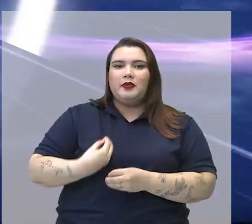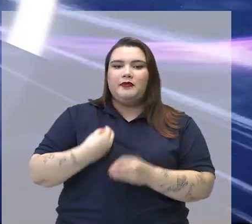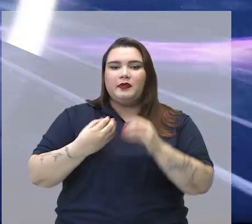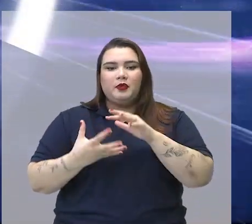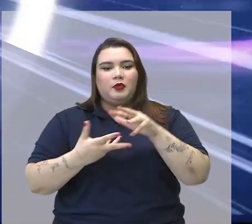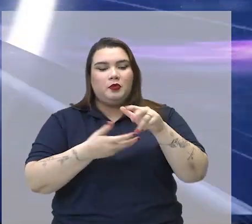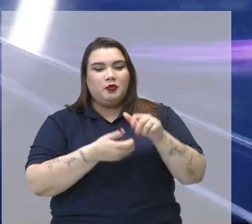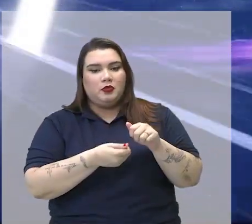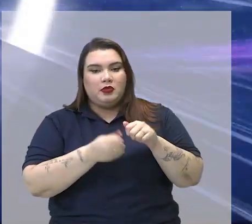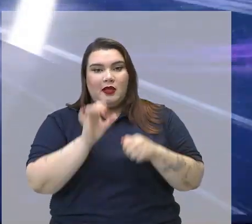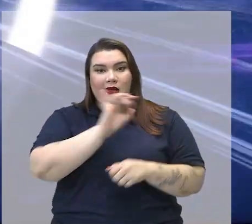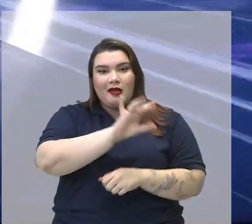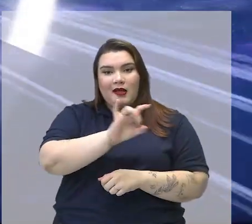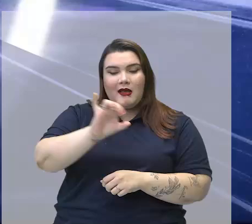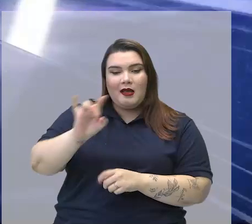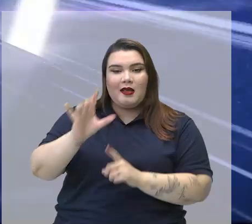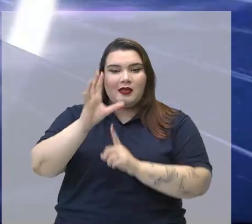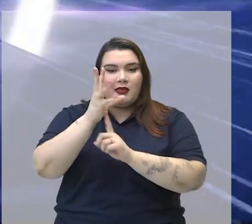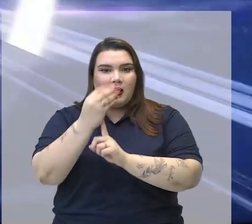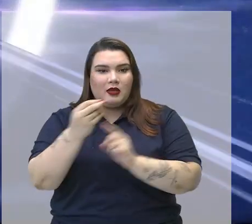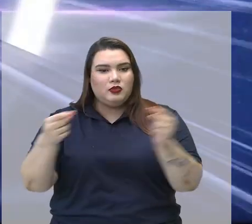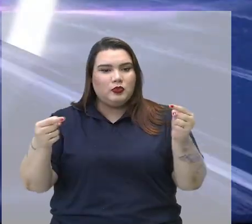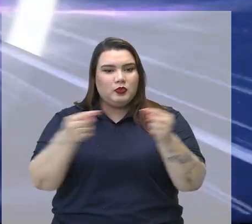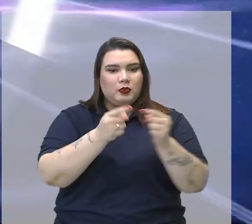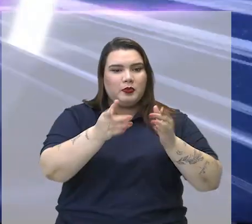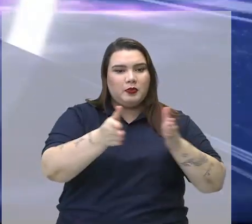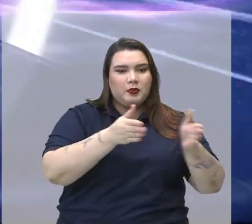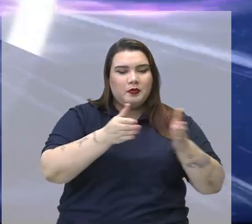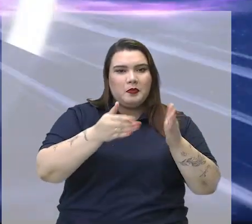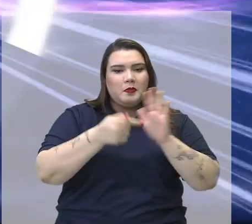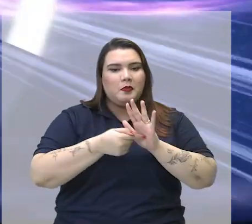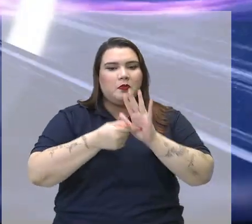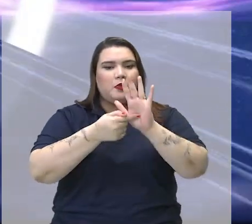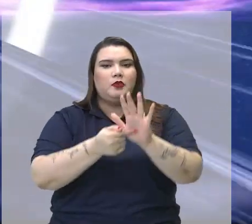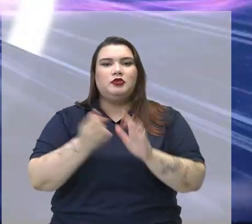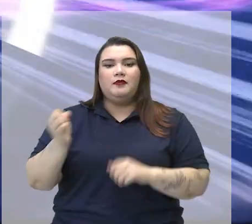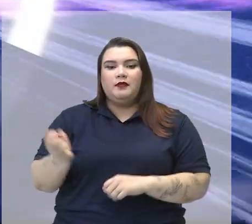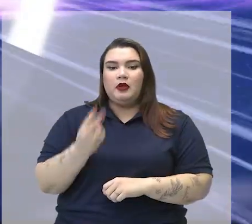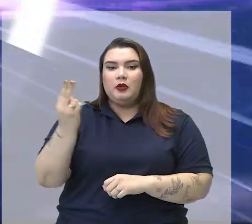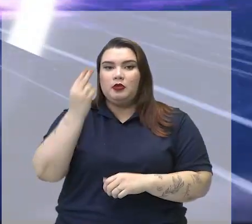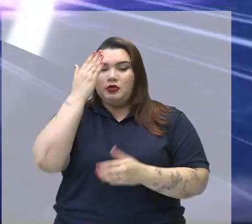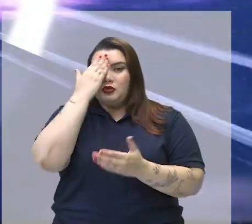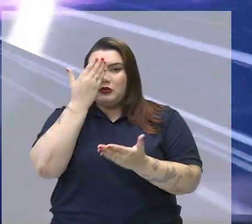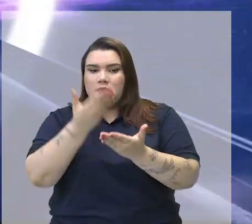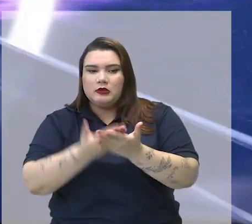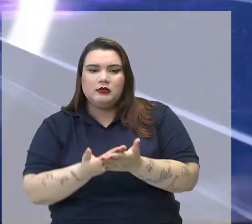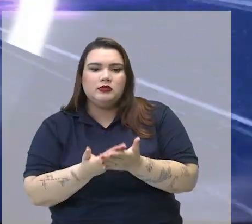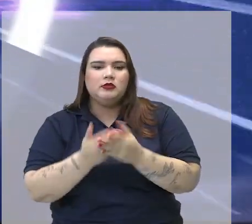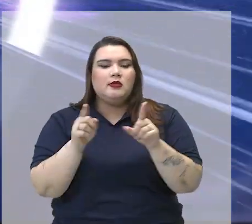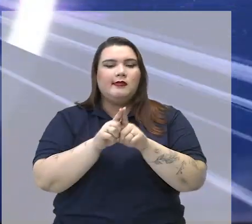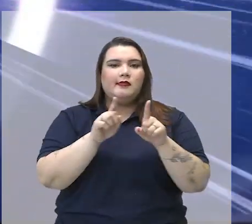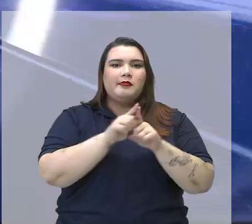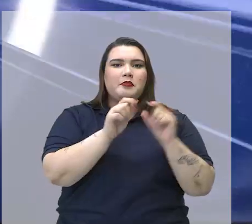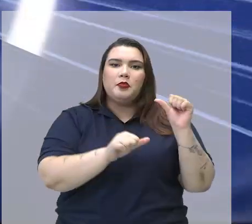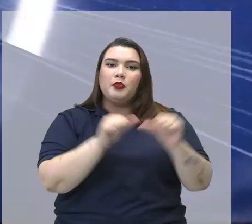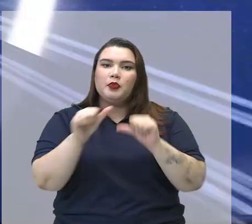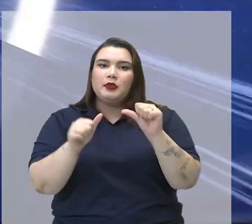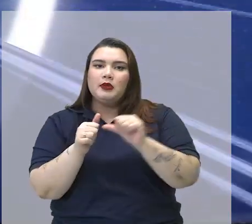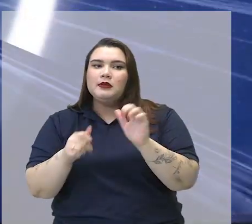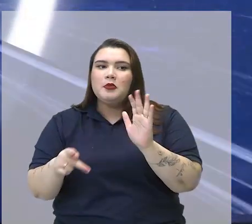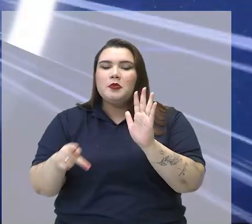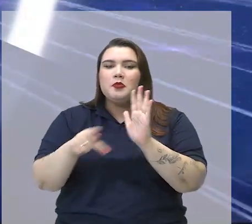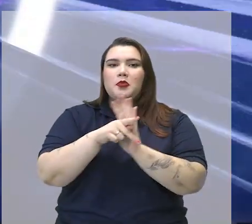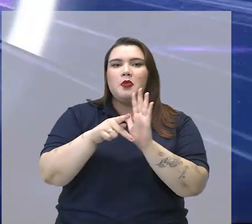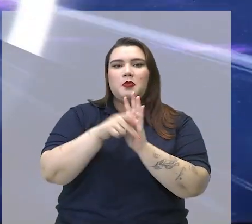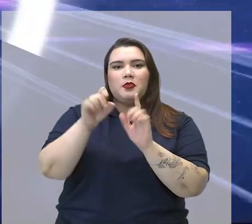prática artística, em sua época, traduz os valores, crenças, tensões e